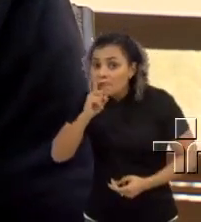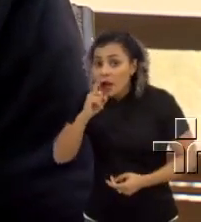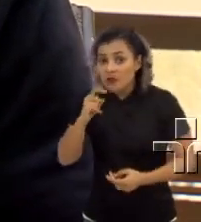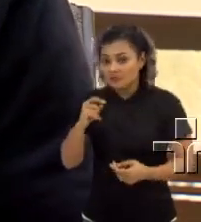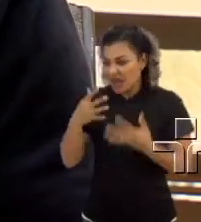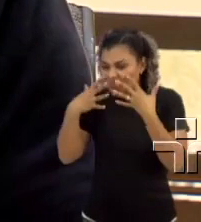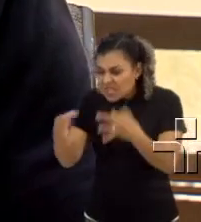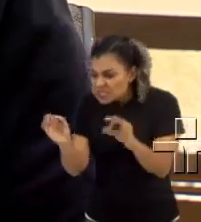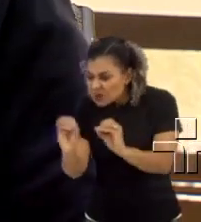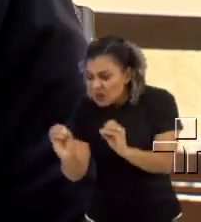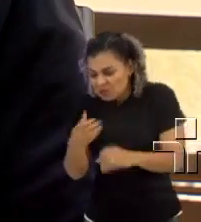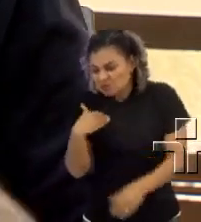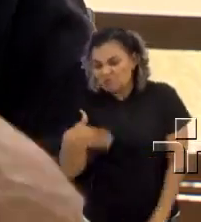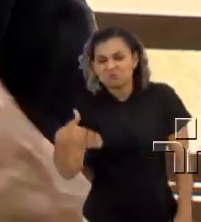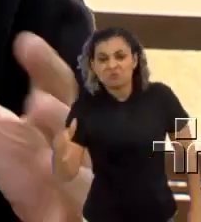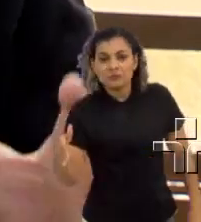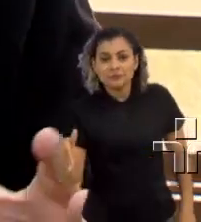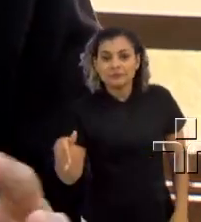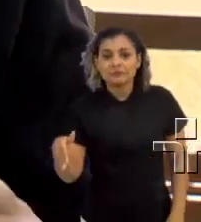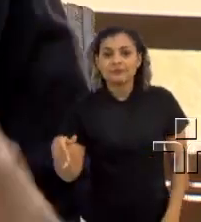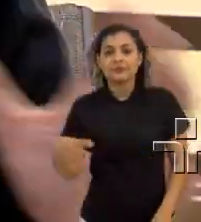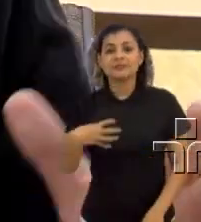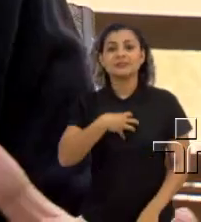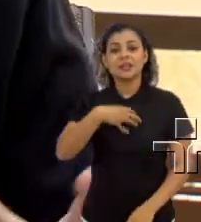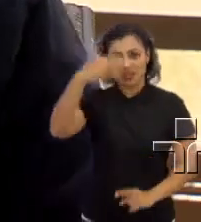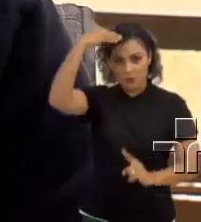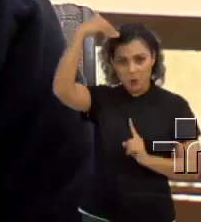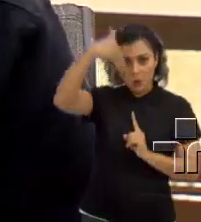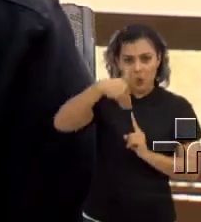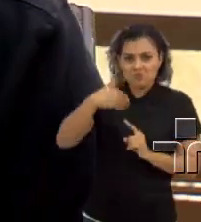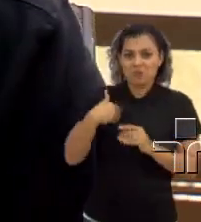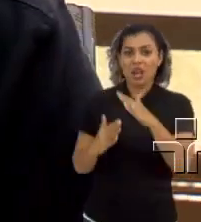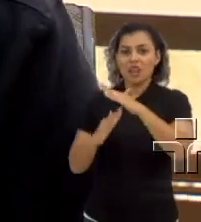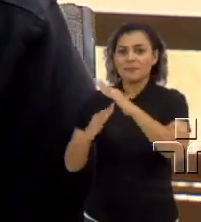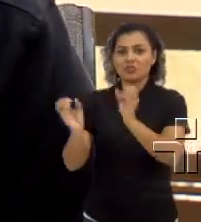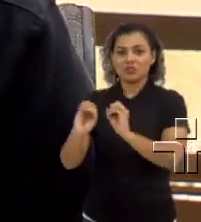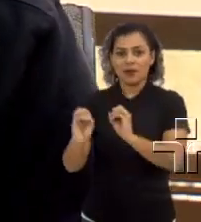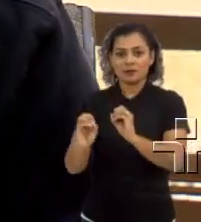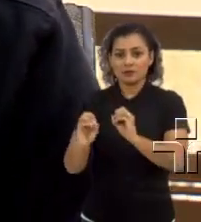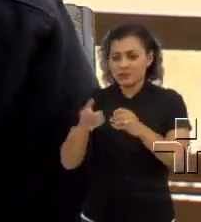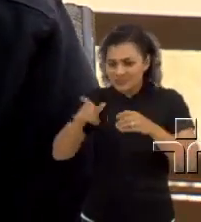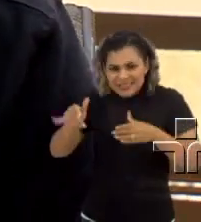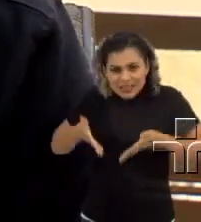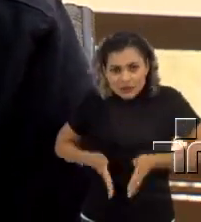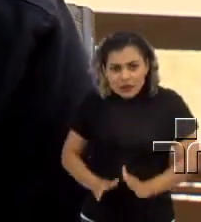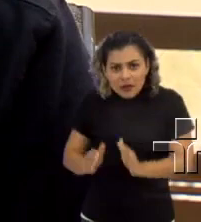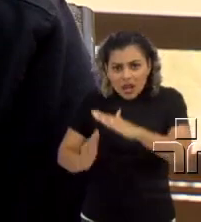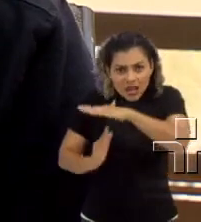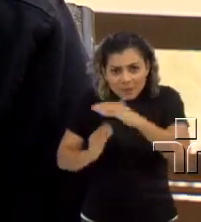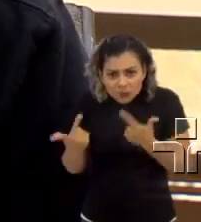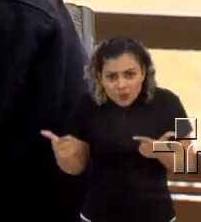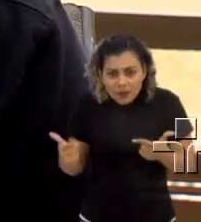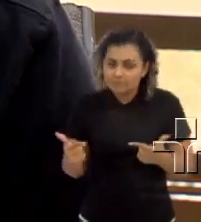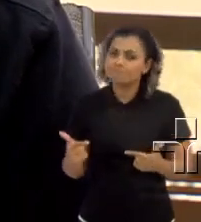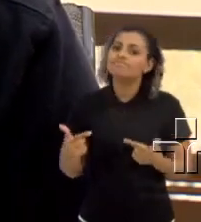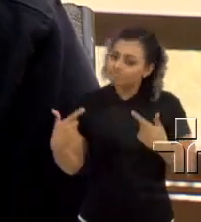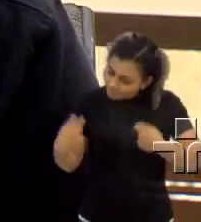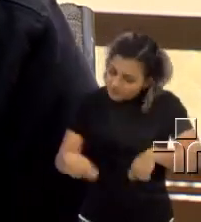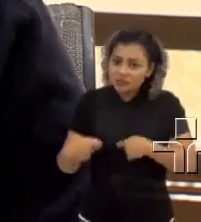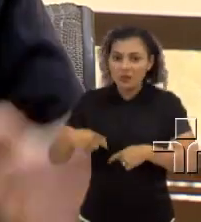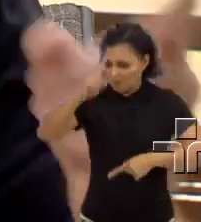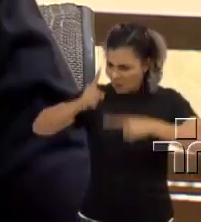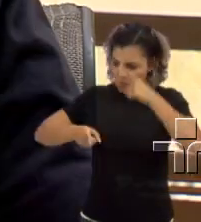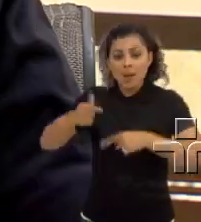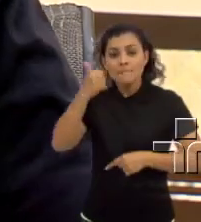dar atenção, aí eles... sentimento de culpa não dão limite. Criança nasceu sem limite, precisa de limite. Não tem nada de autoritarismo